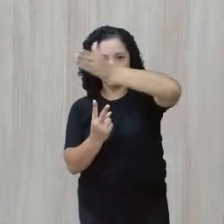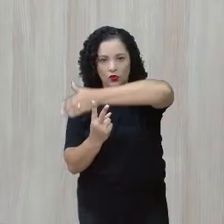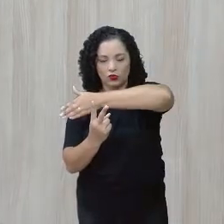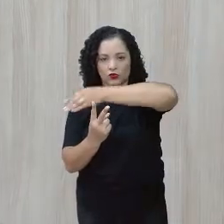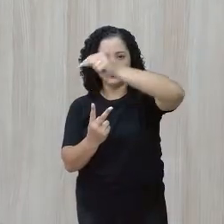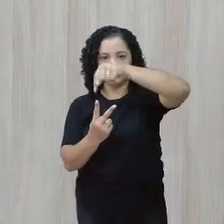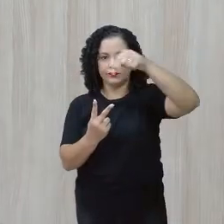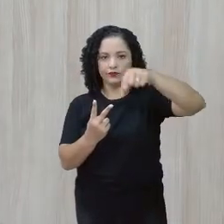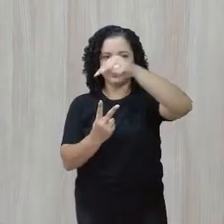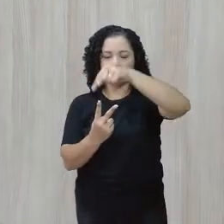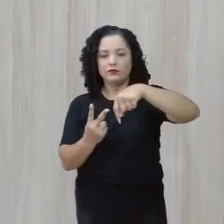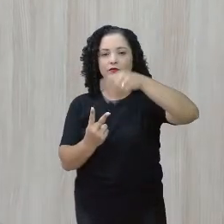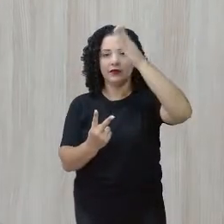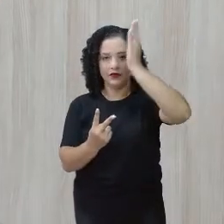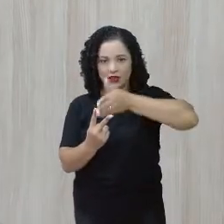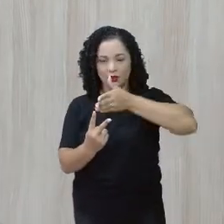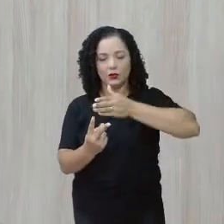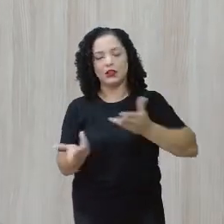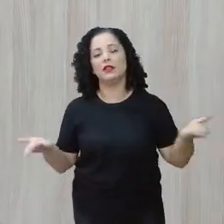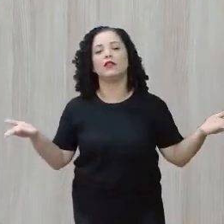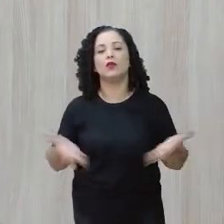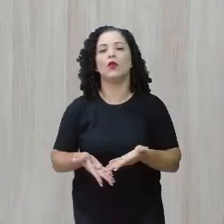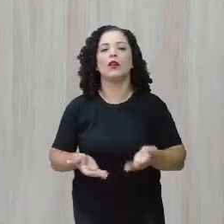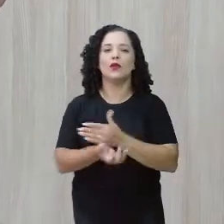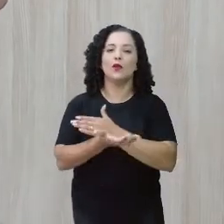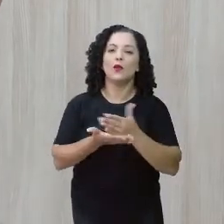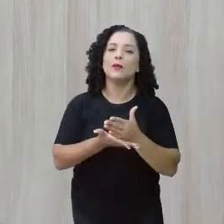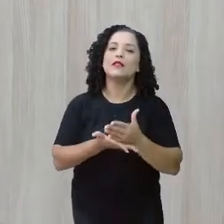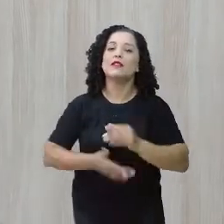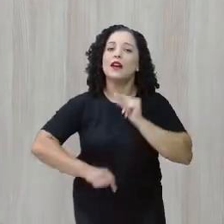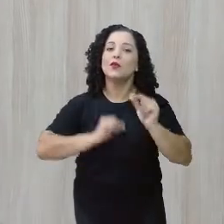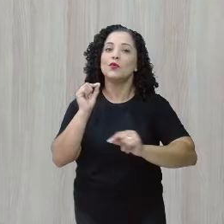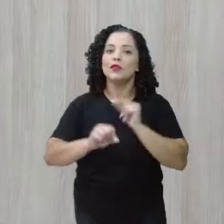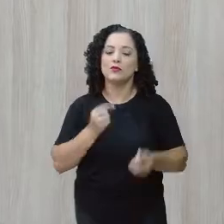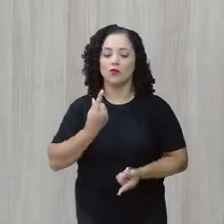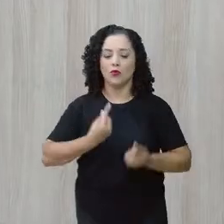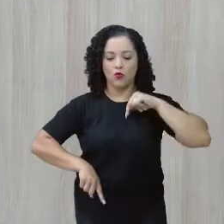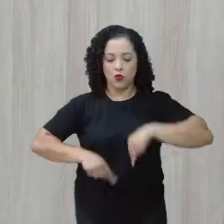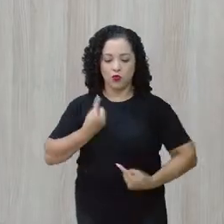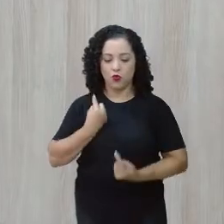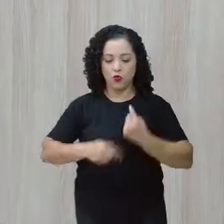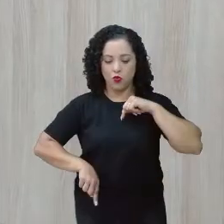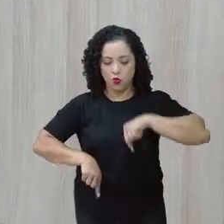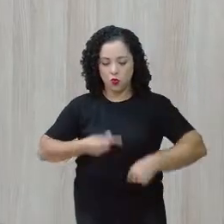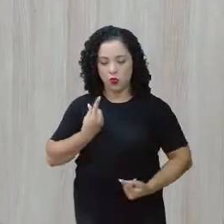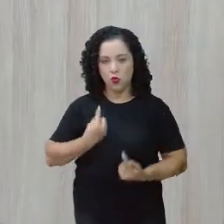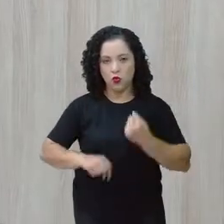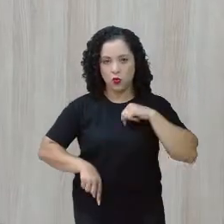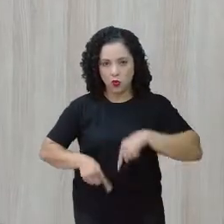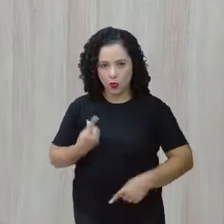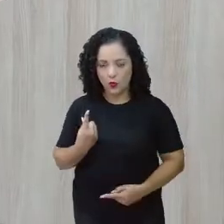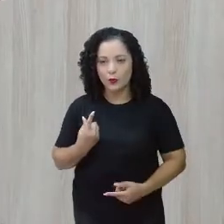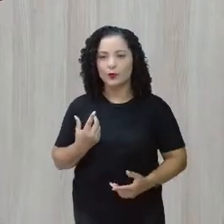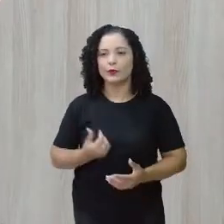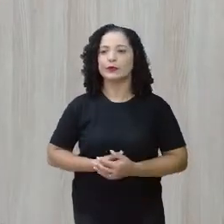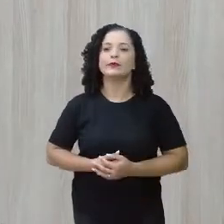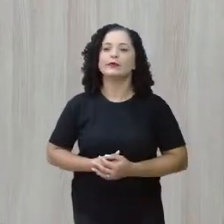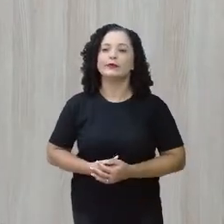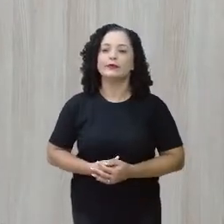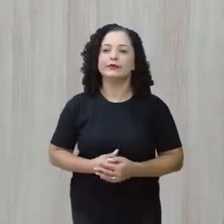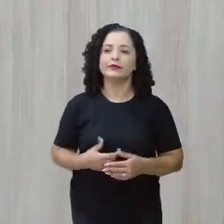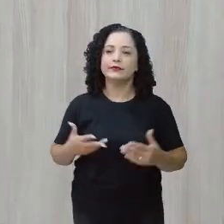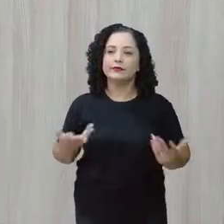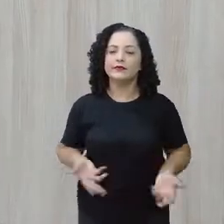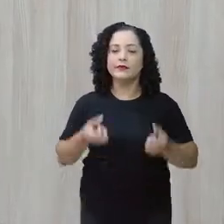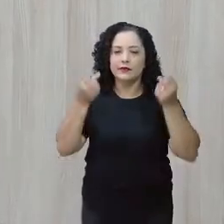cardiovascular. E nós vamos começar pelo cardiovascular. Para falarmos da questão aí do sistema